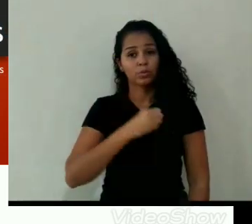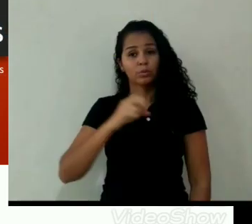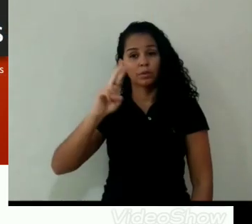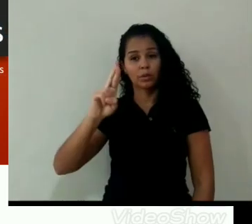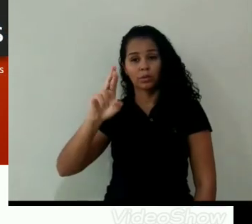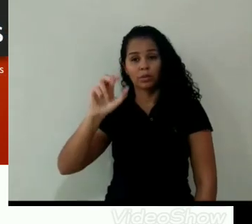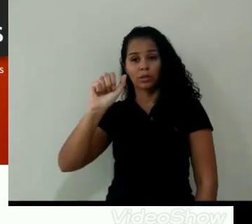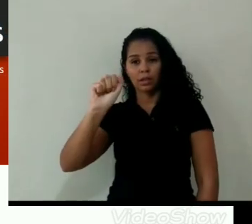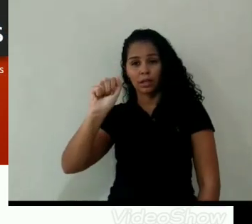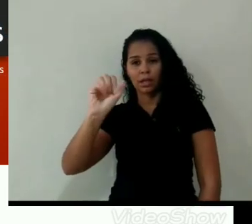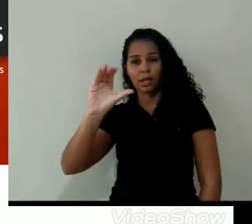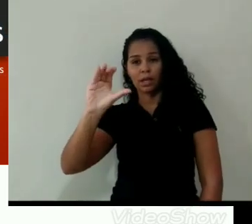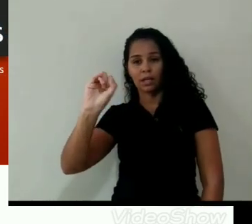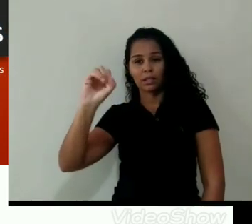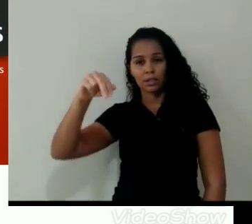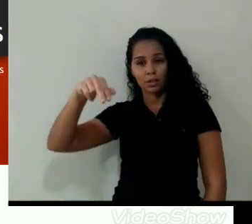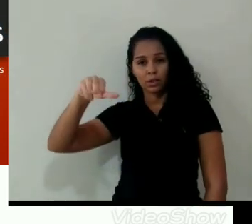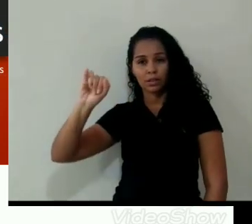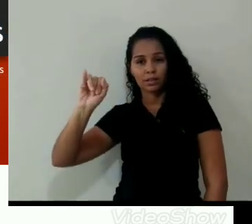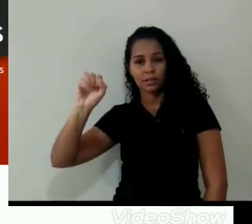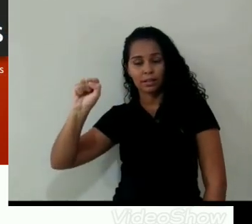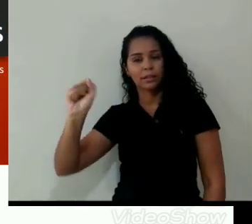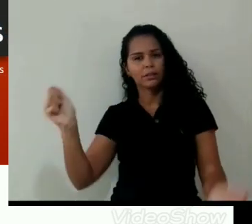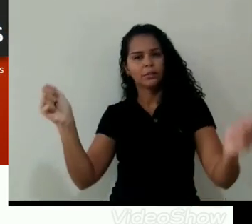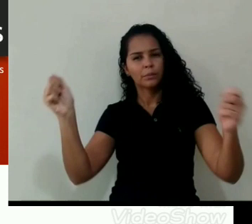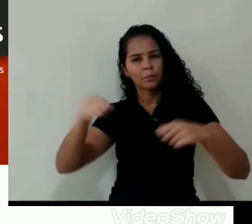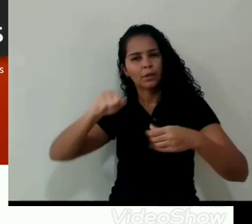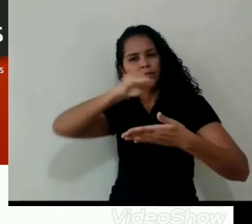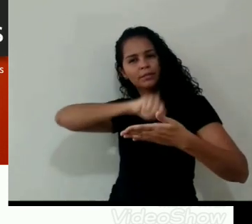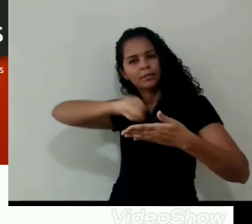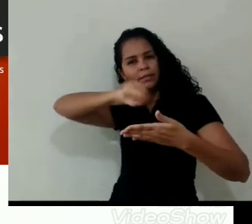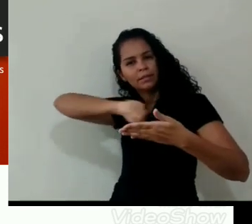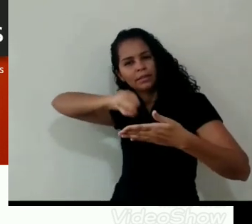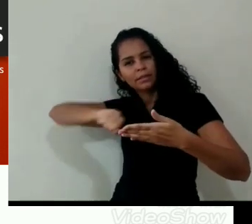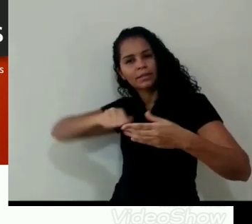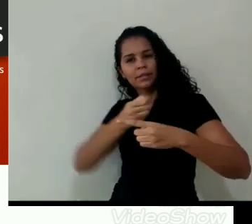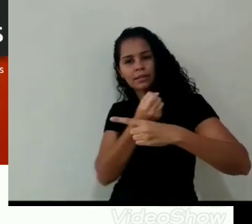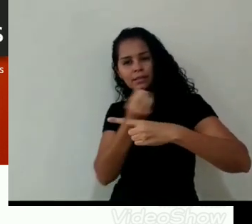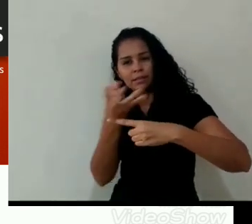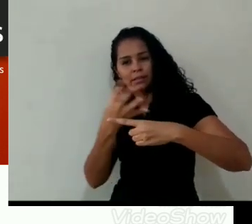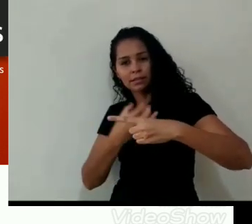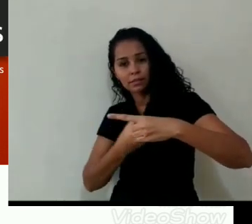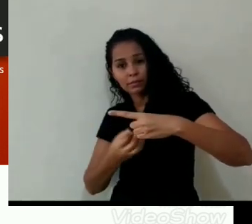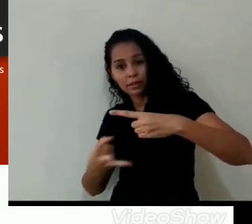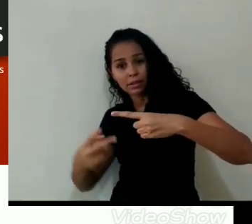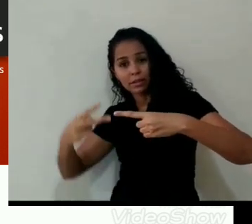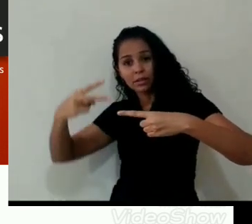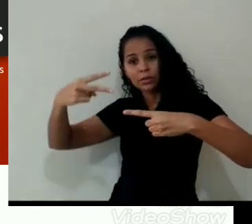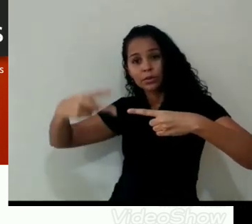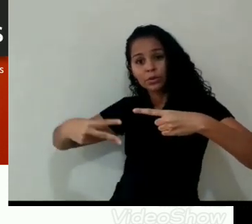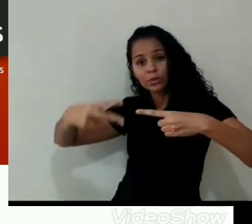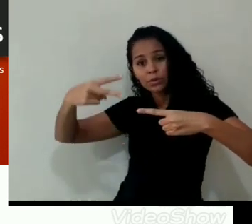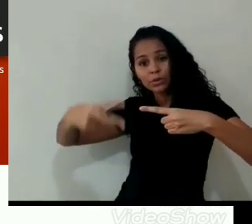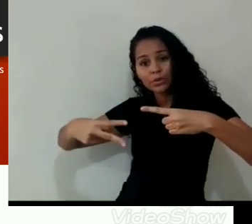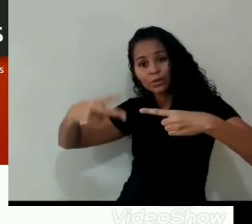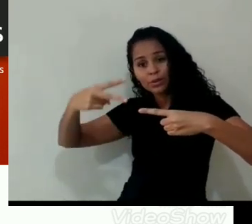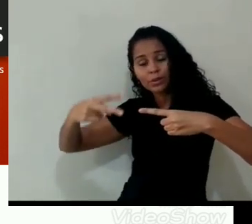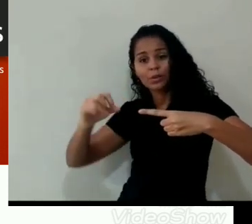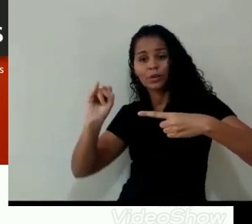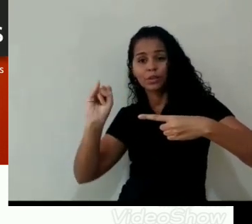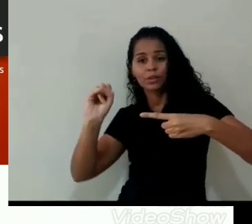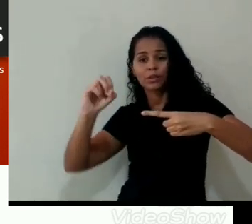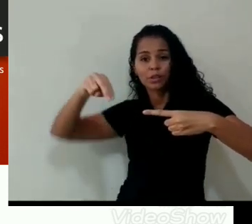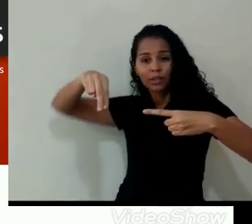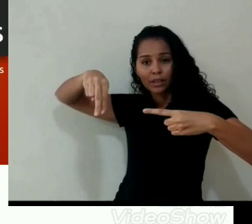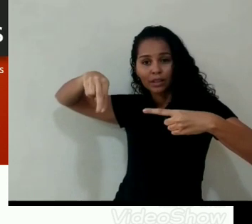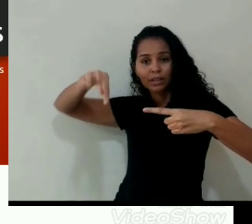Os números racionais são aqueles que podem ser escritos na forma de fração de dois inteiros, ou seja, uma fração em que o número